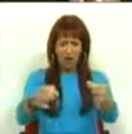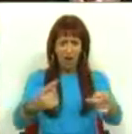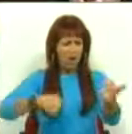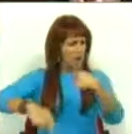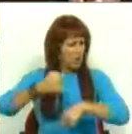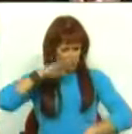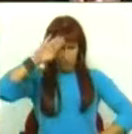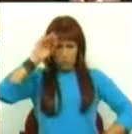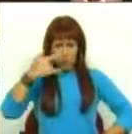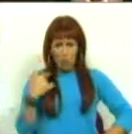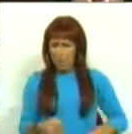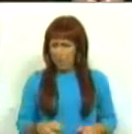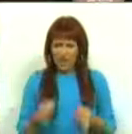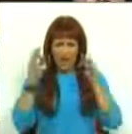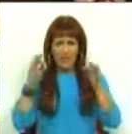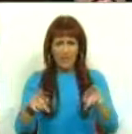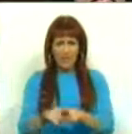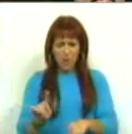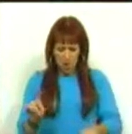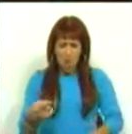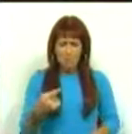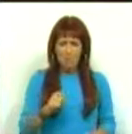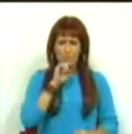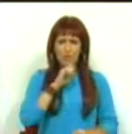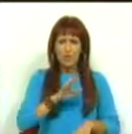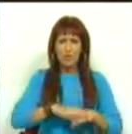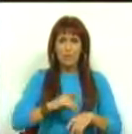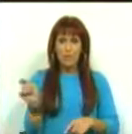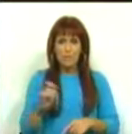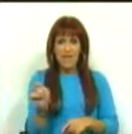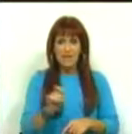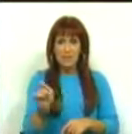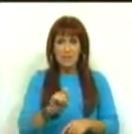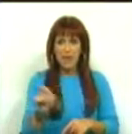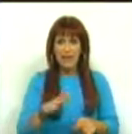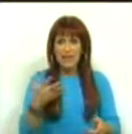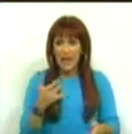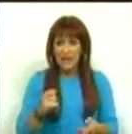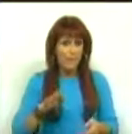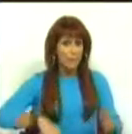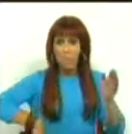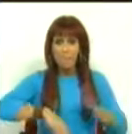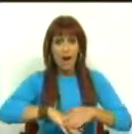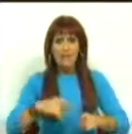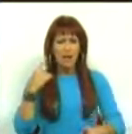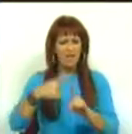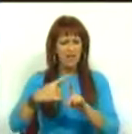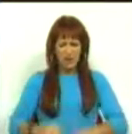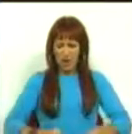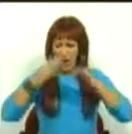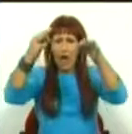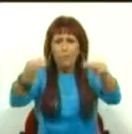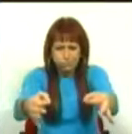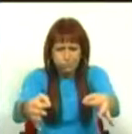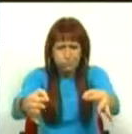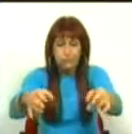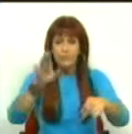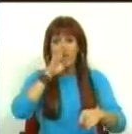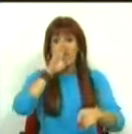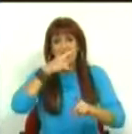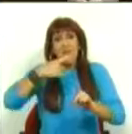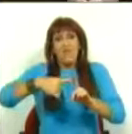Teremos todos consciência que este adiamento só será possível por alguns meses, até dezembro, e que as vantagens deste adiamento, se